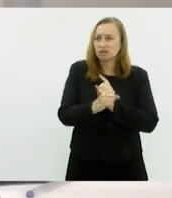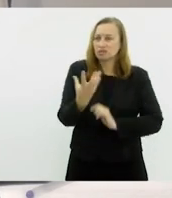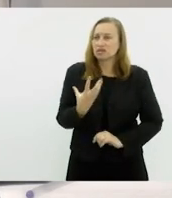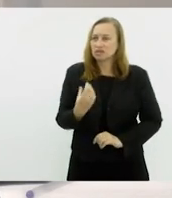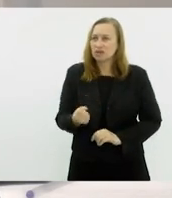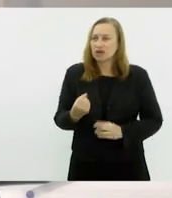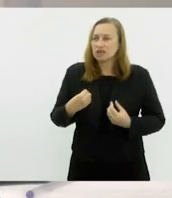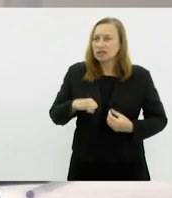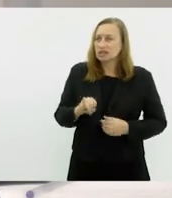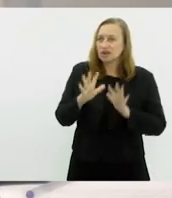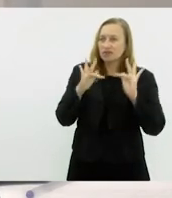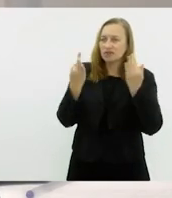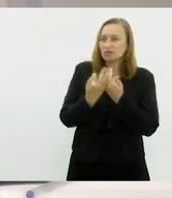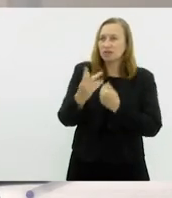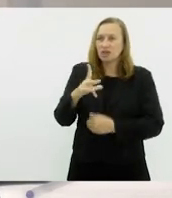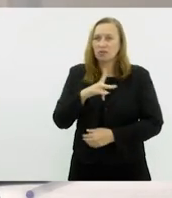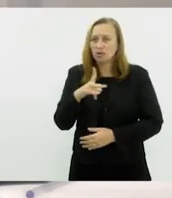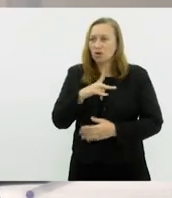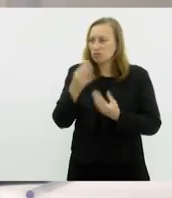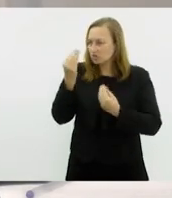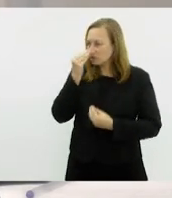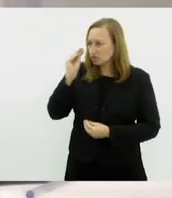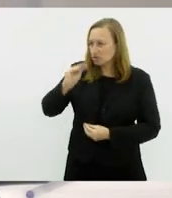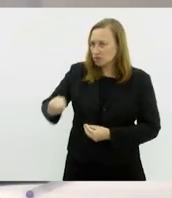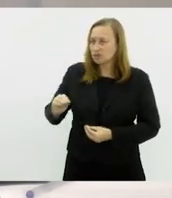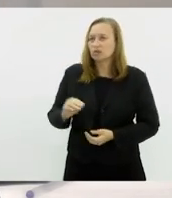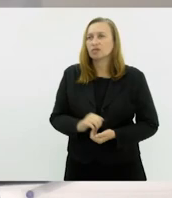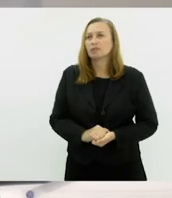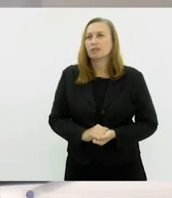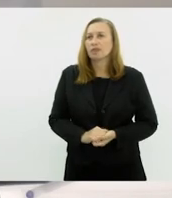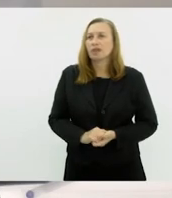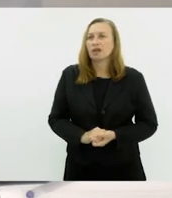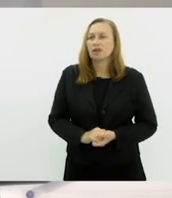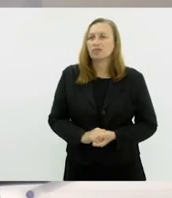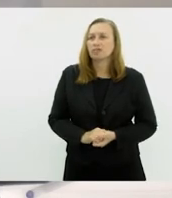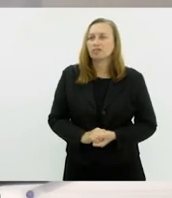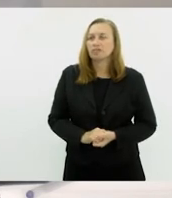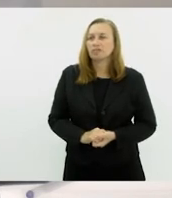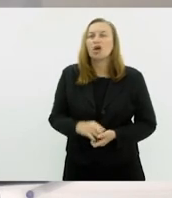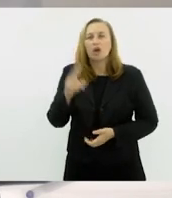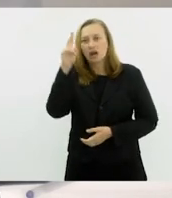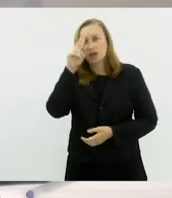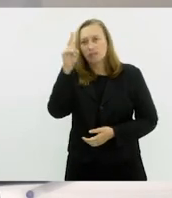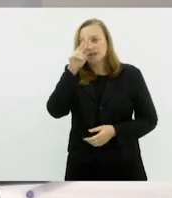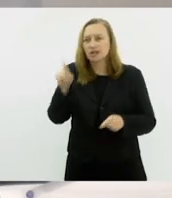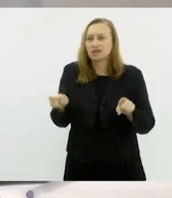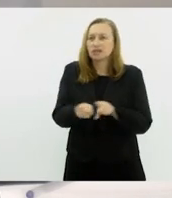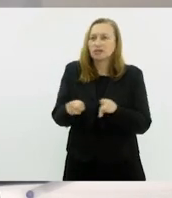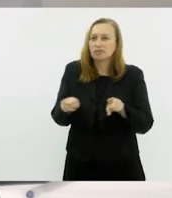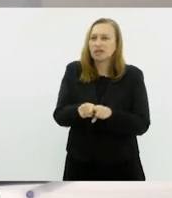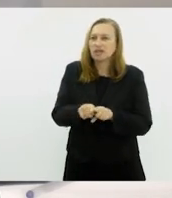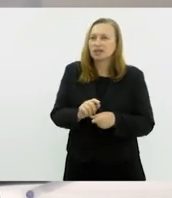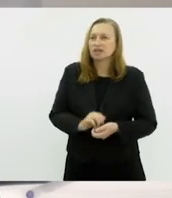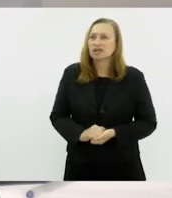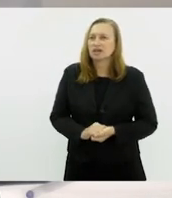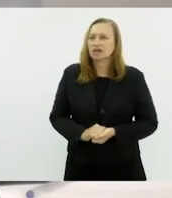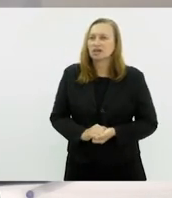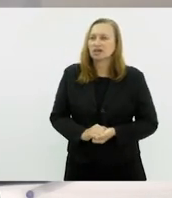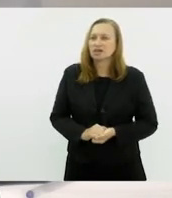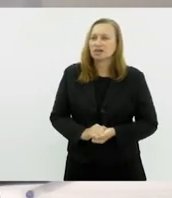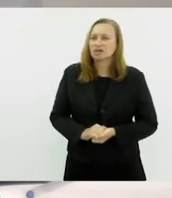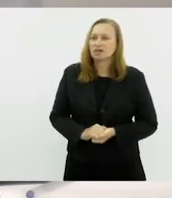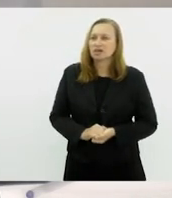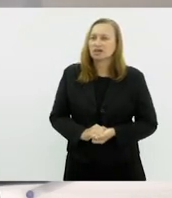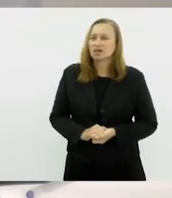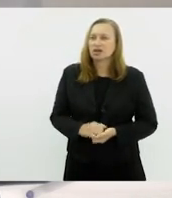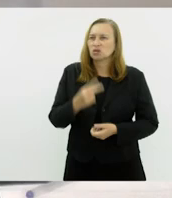se a própria família rejeitou né e eu me lembrei também que há cerca de